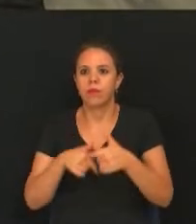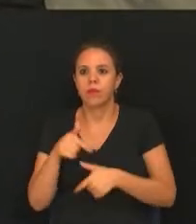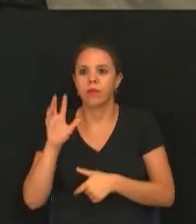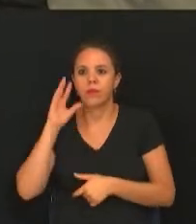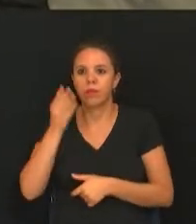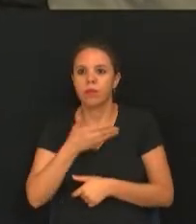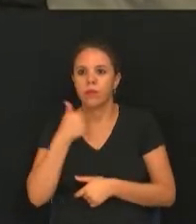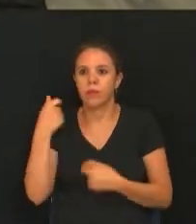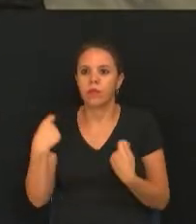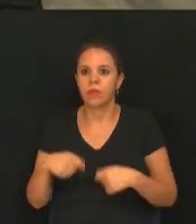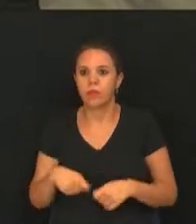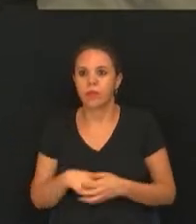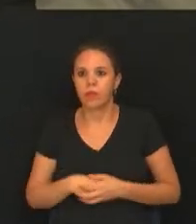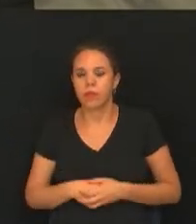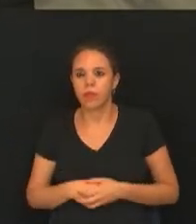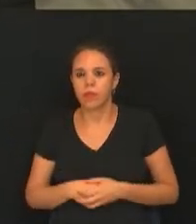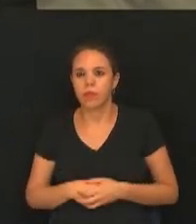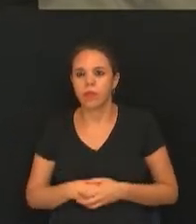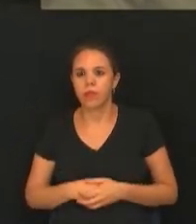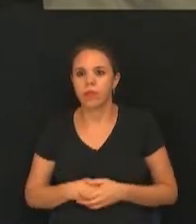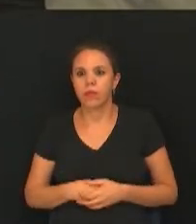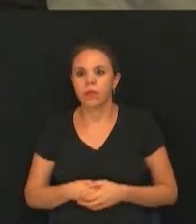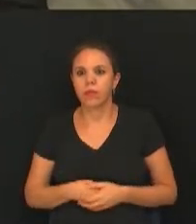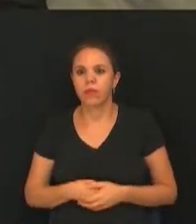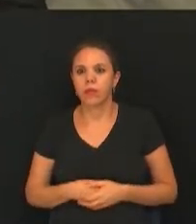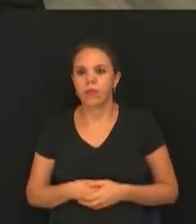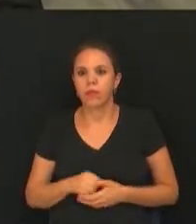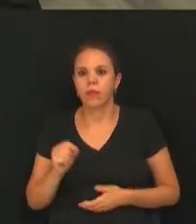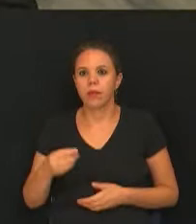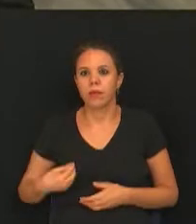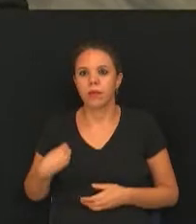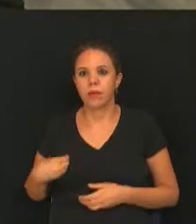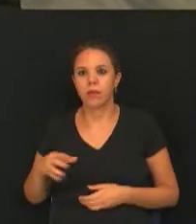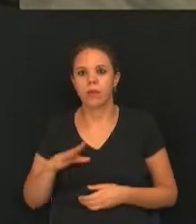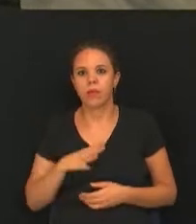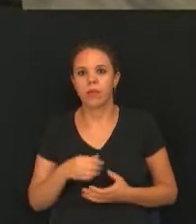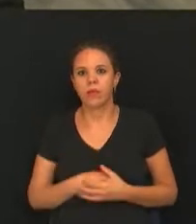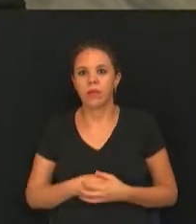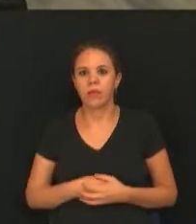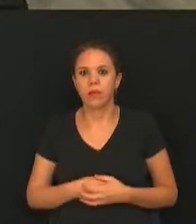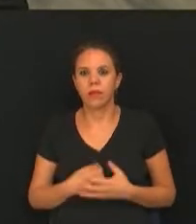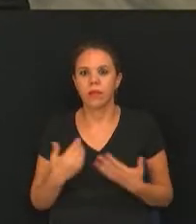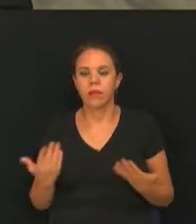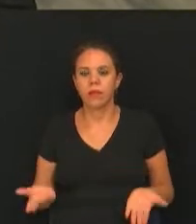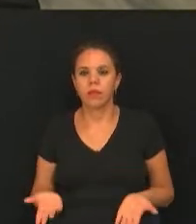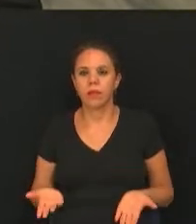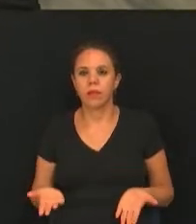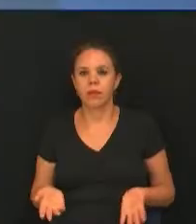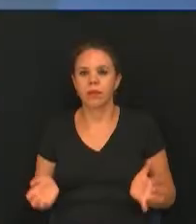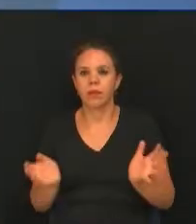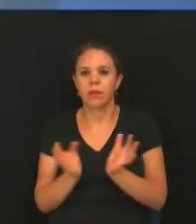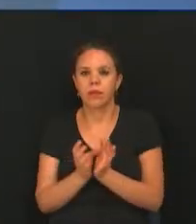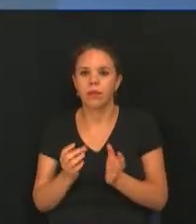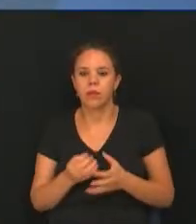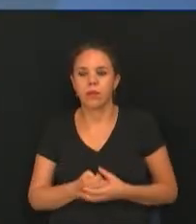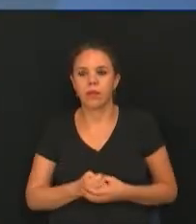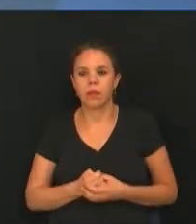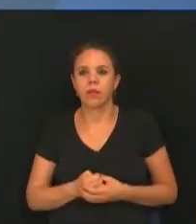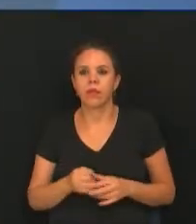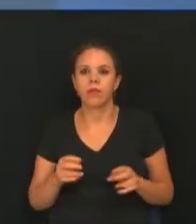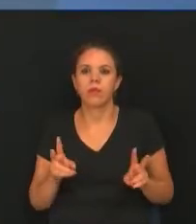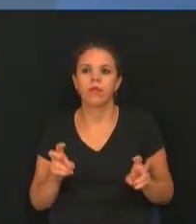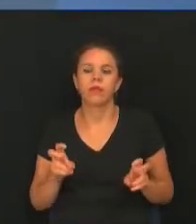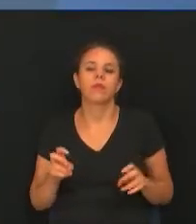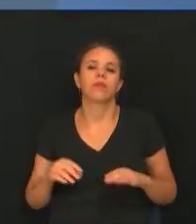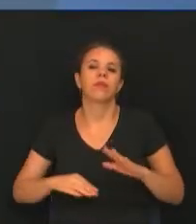a necessidade, a real necessidade de quem vive aqui na cidade. Então, no caso dessa frente parlamentar, o tema é para a